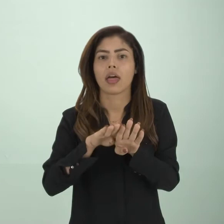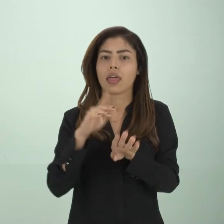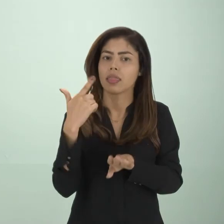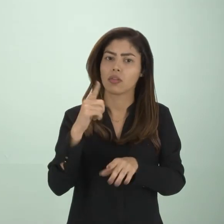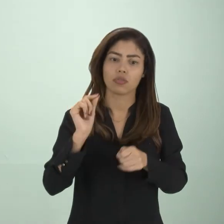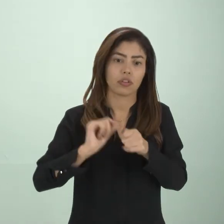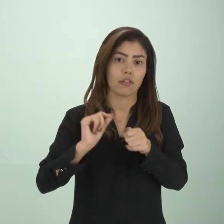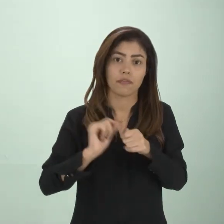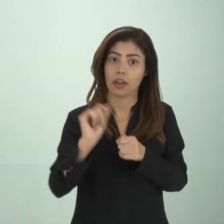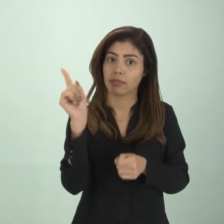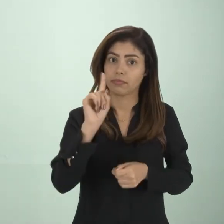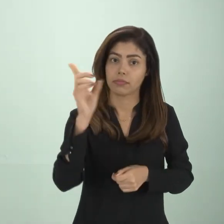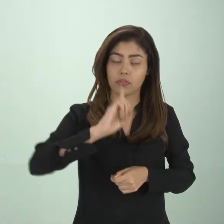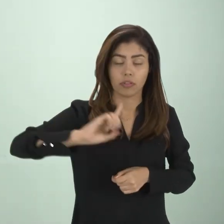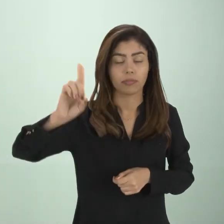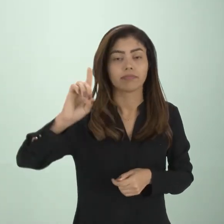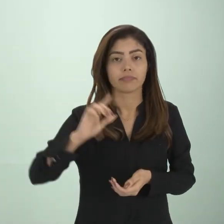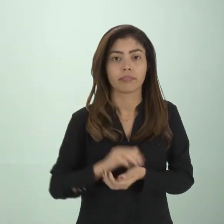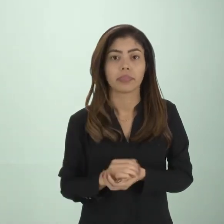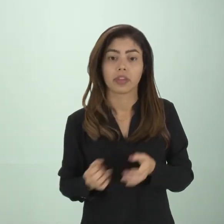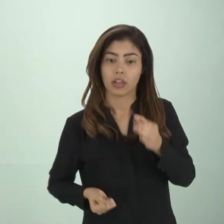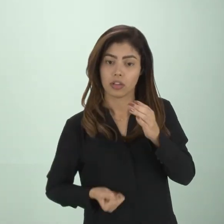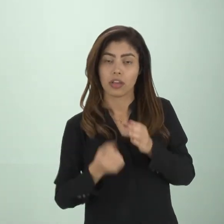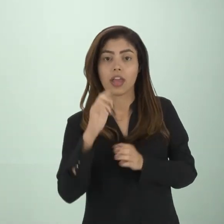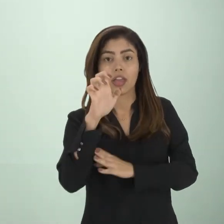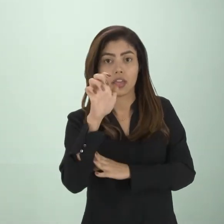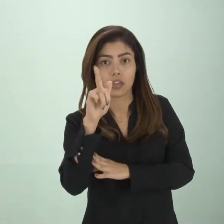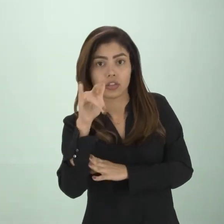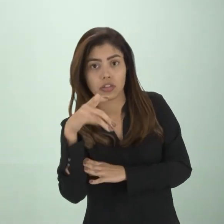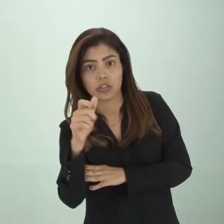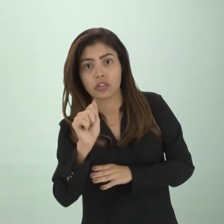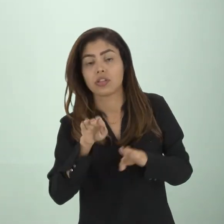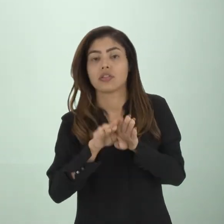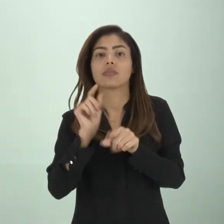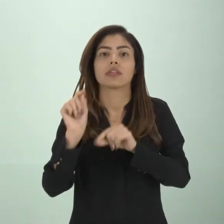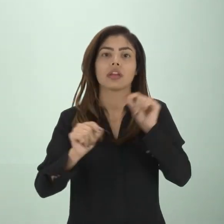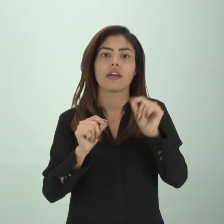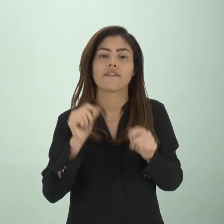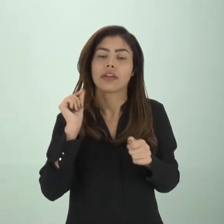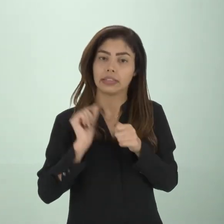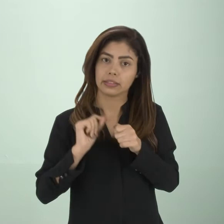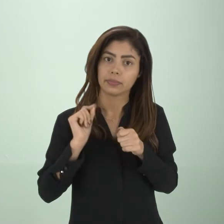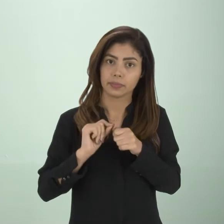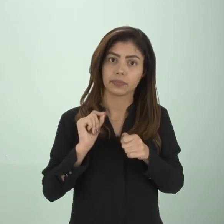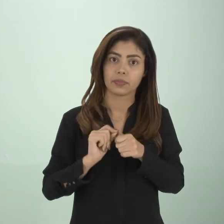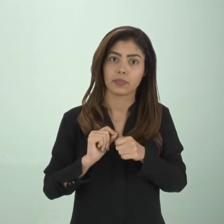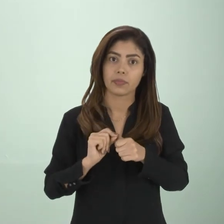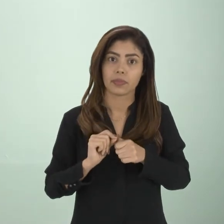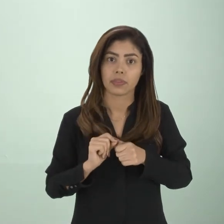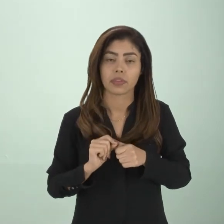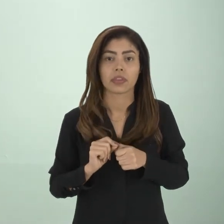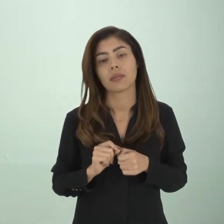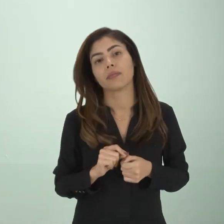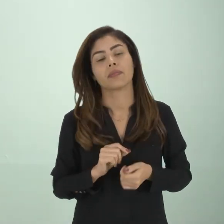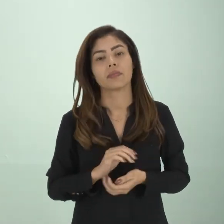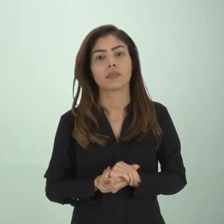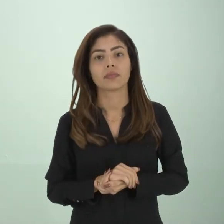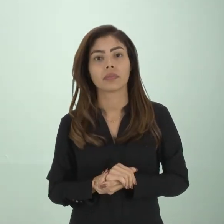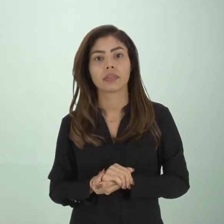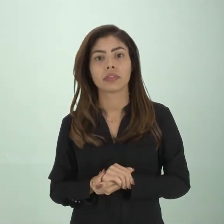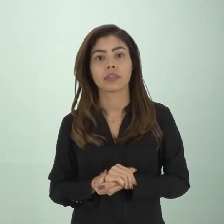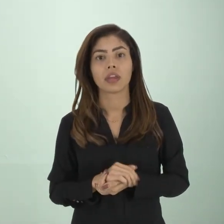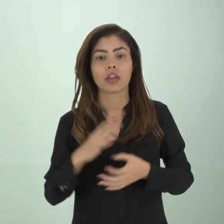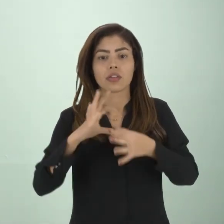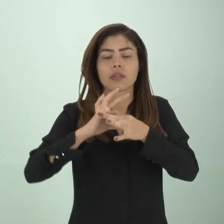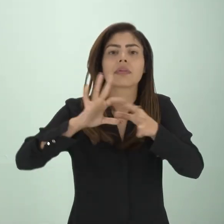é de que, na verdade, o mal nada mais é do que a ausência do bem. O mal não